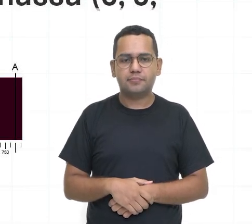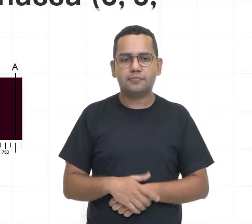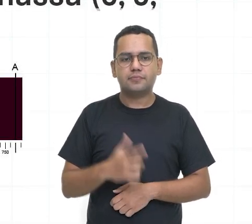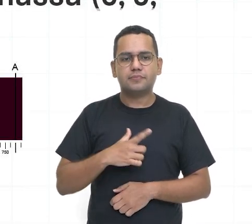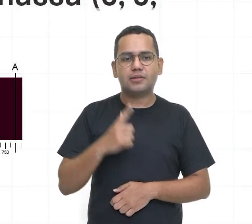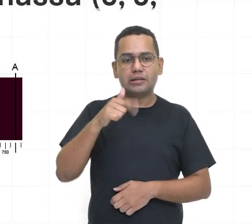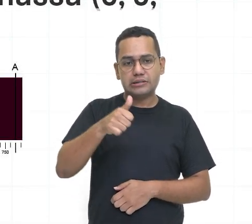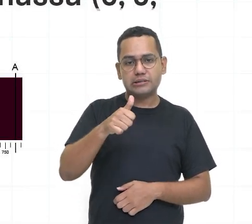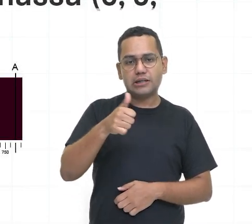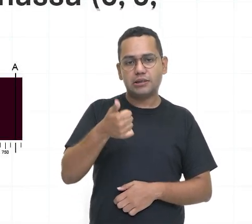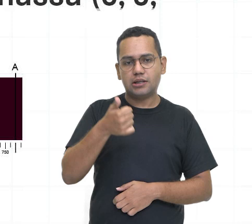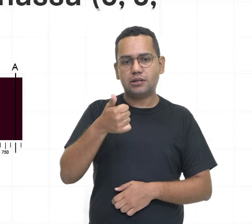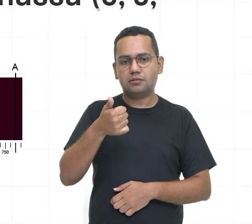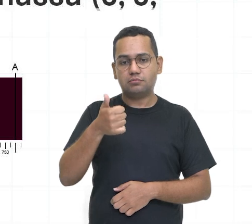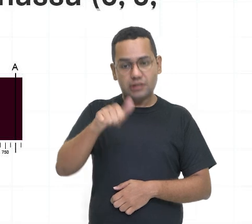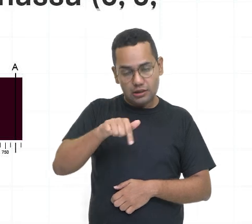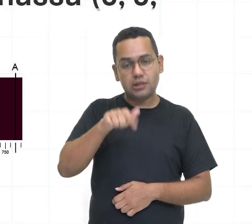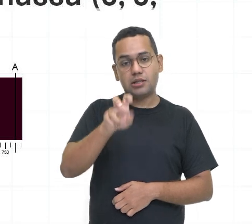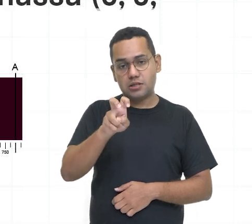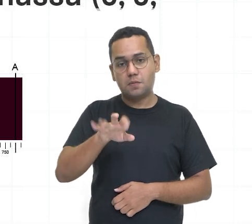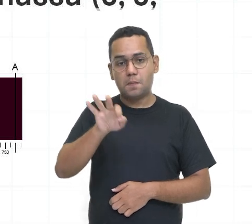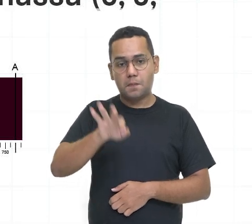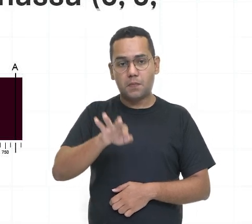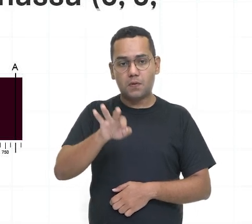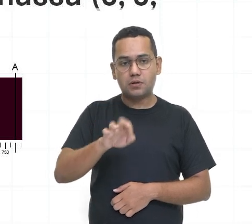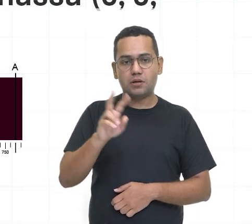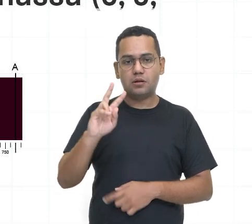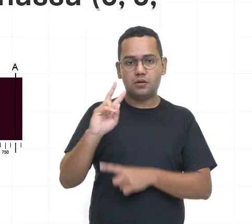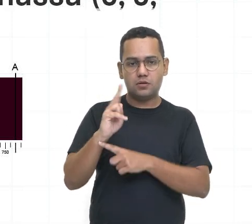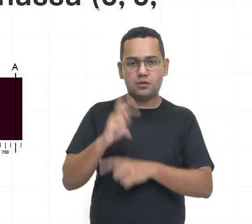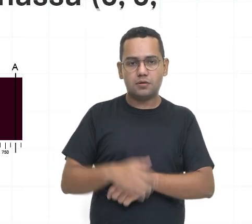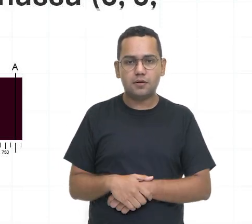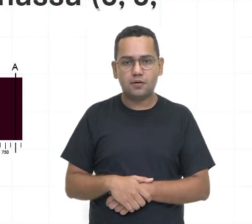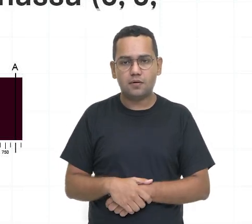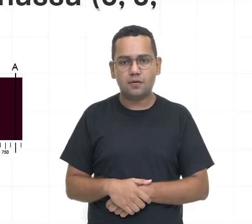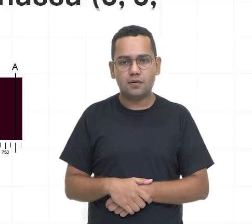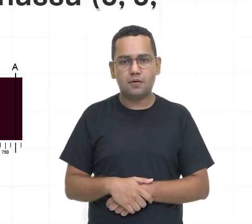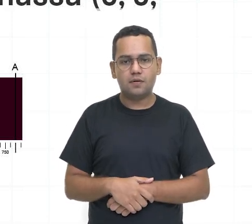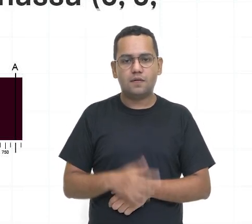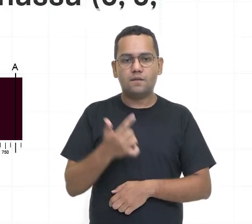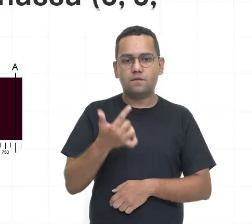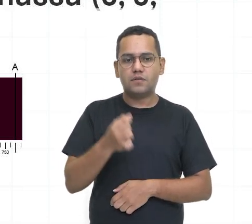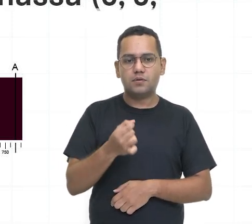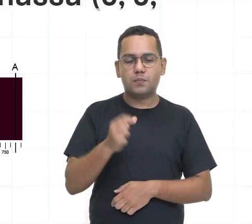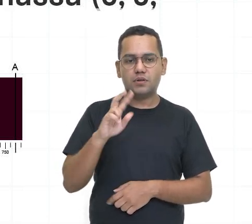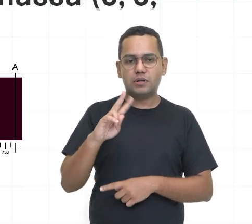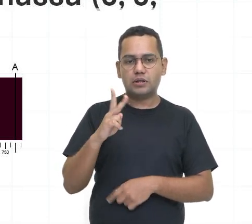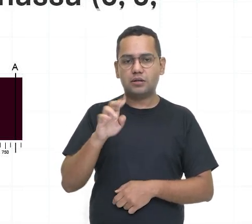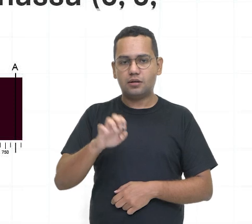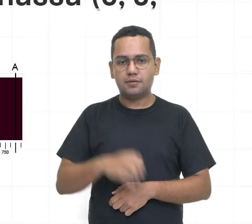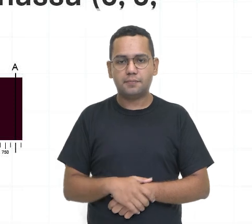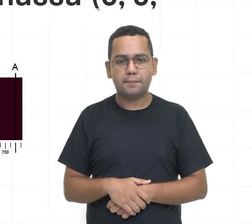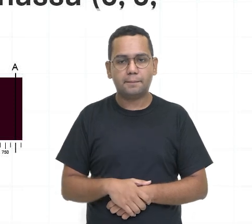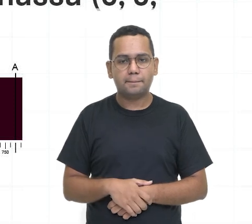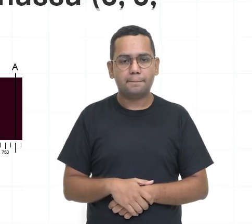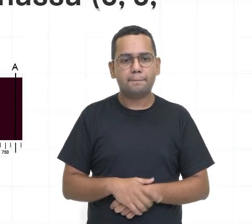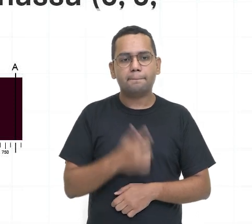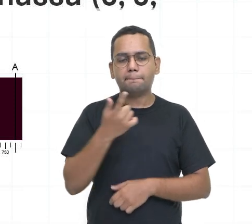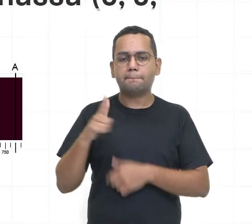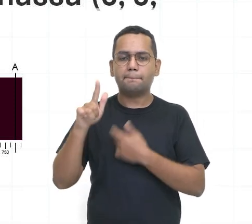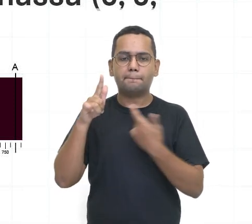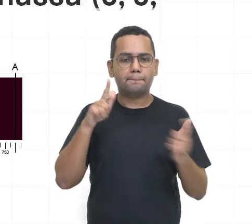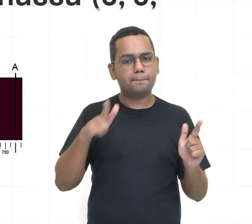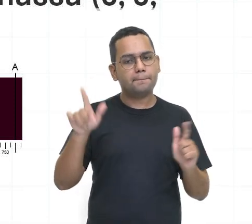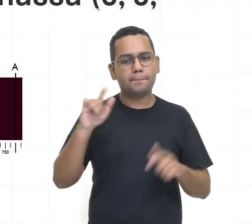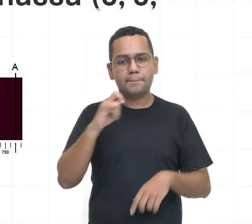da massa de hidrogênio, 20% da sua massa seria de hélio e outros elementos como carbono,